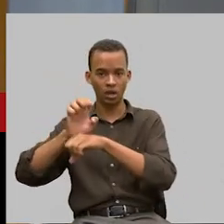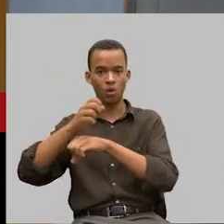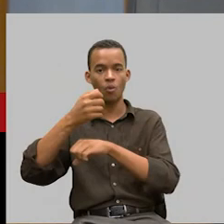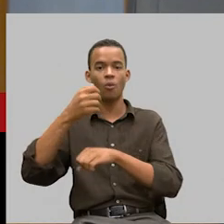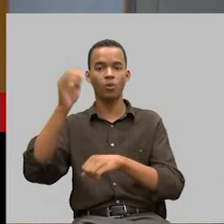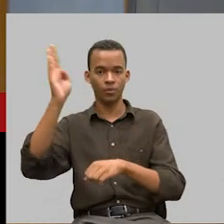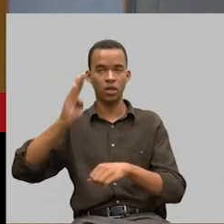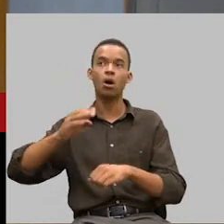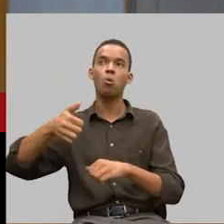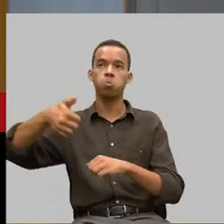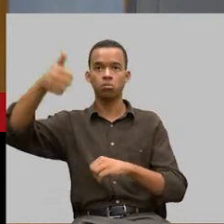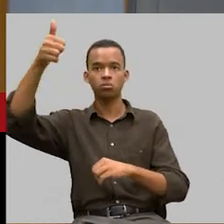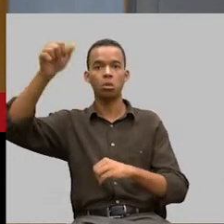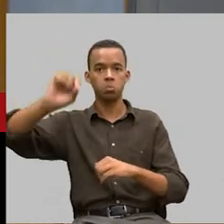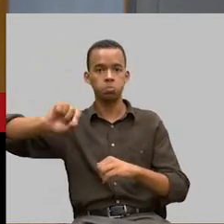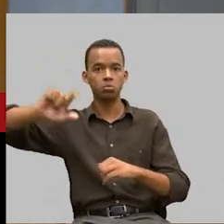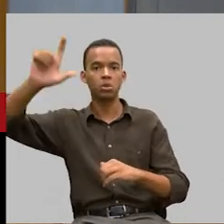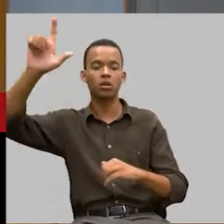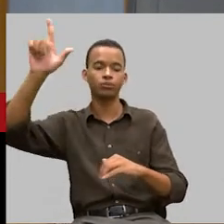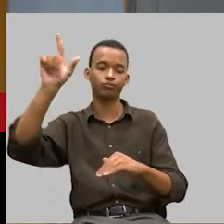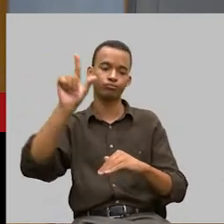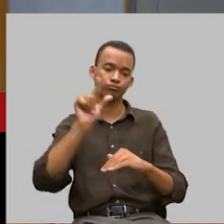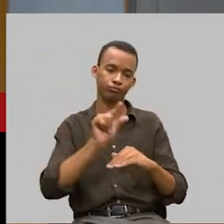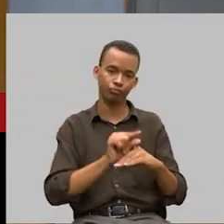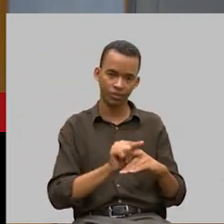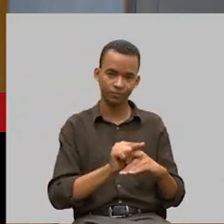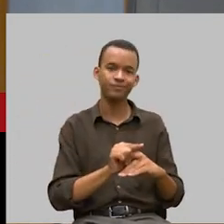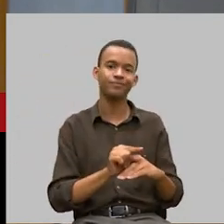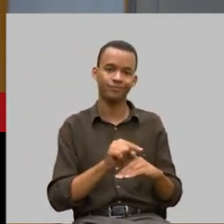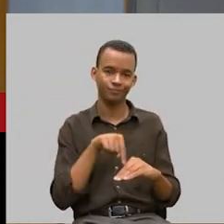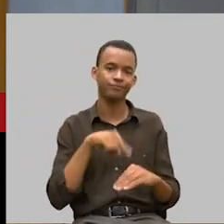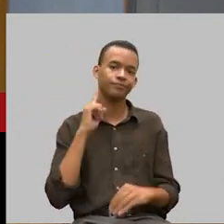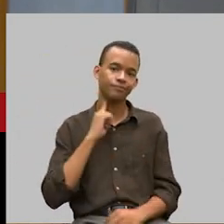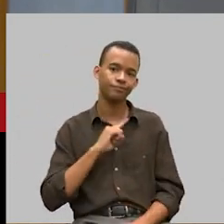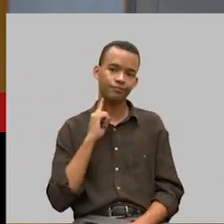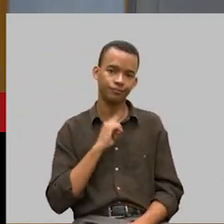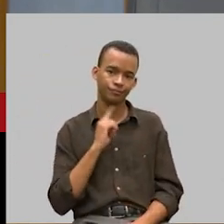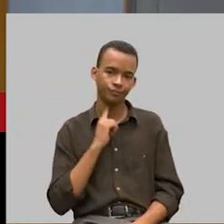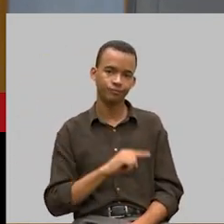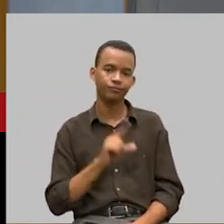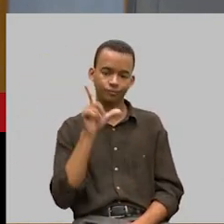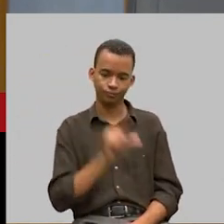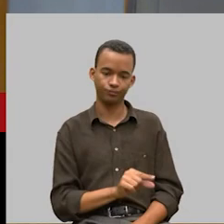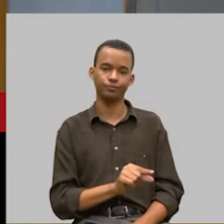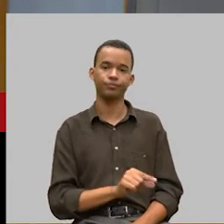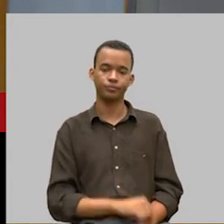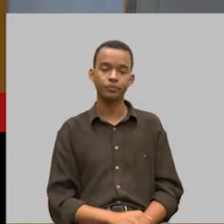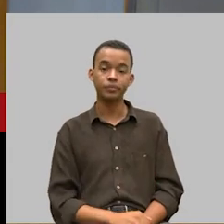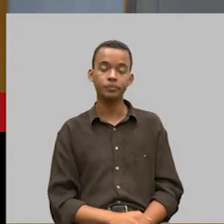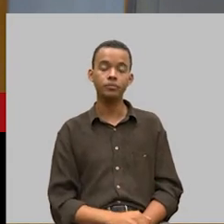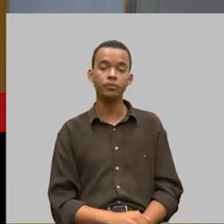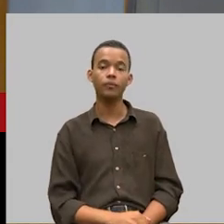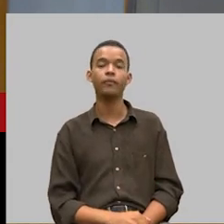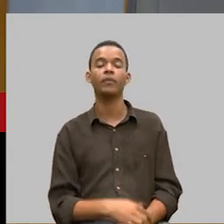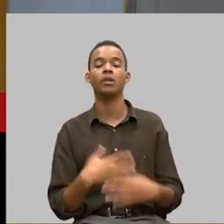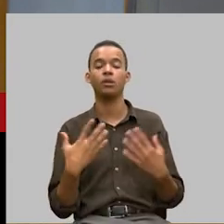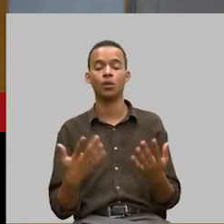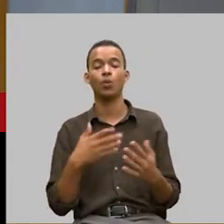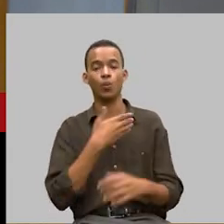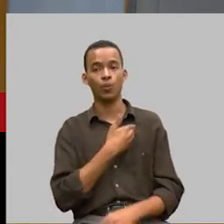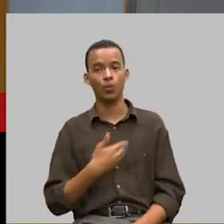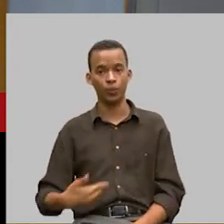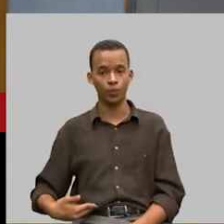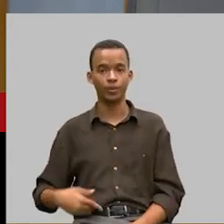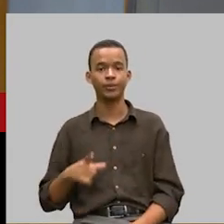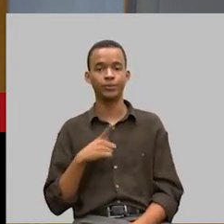atuam nas outras escolas do campo e o governo vai receber os recursos do fundeb que vocês